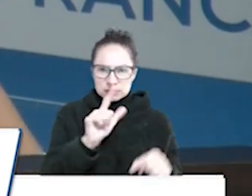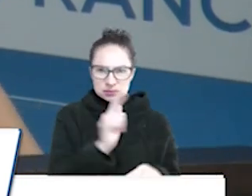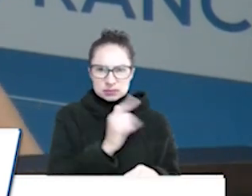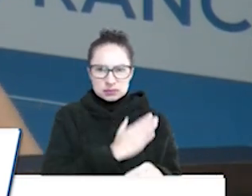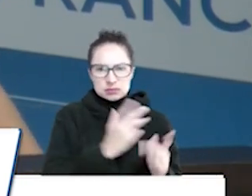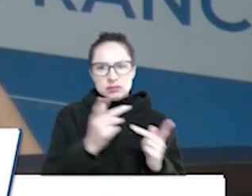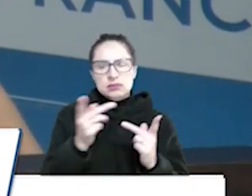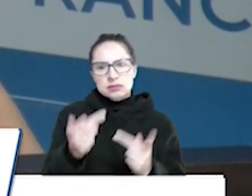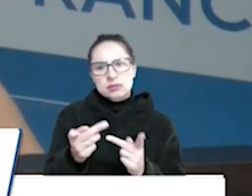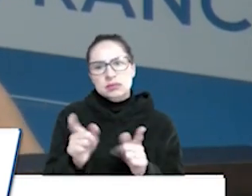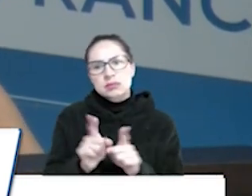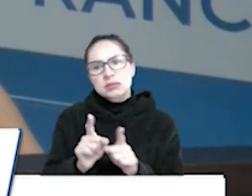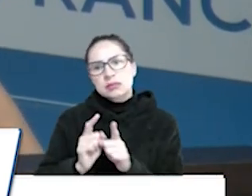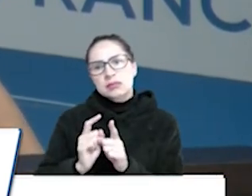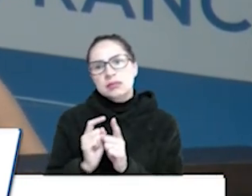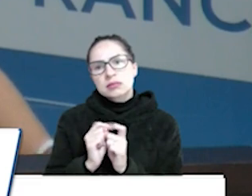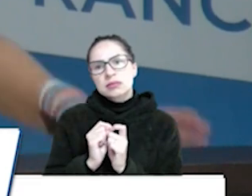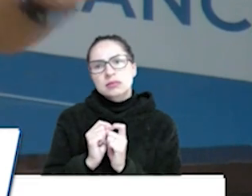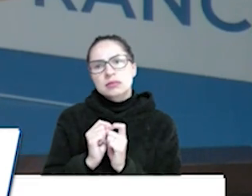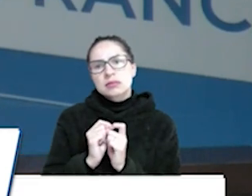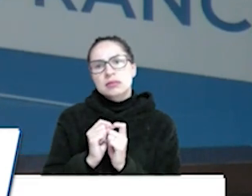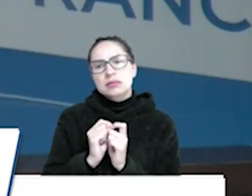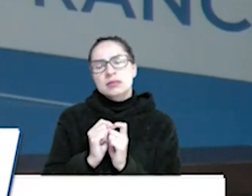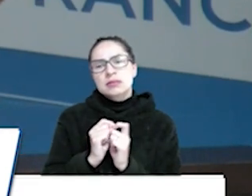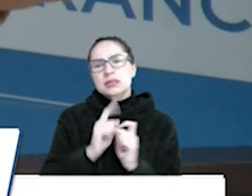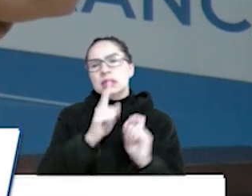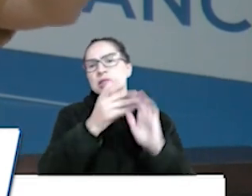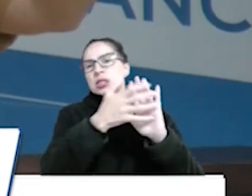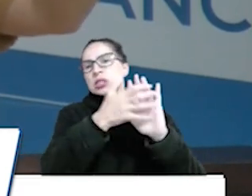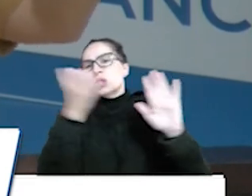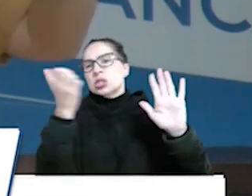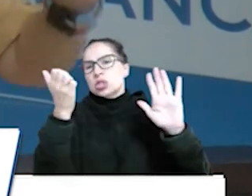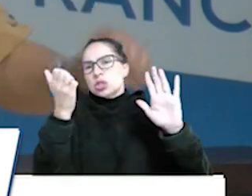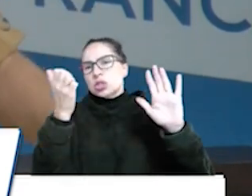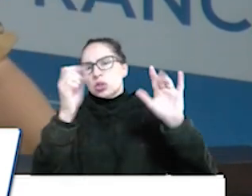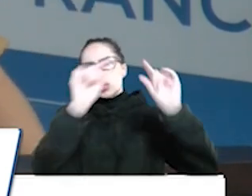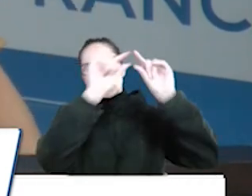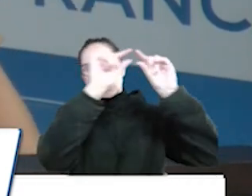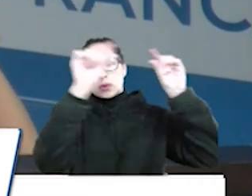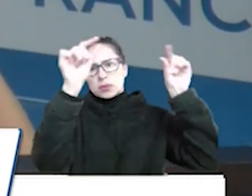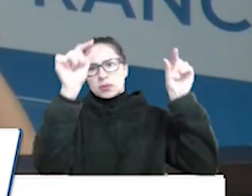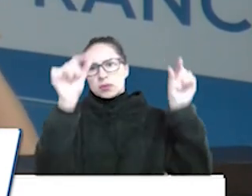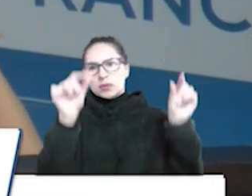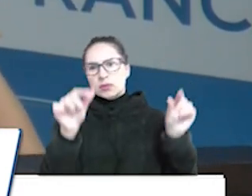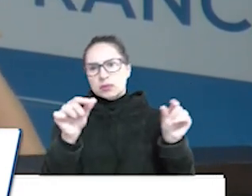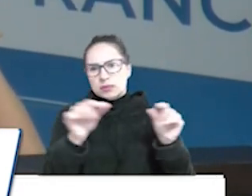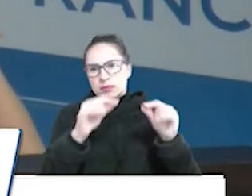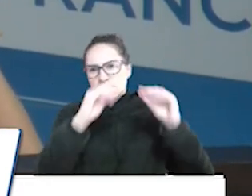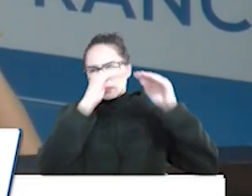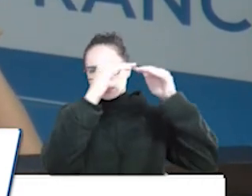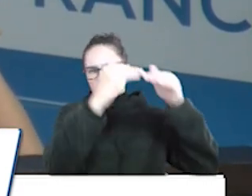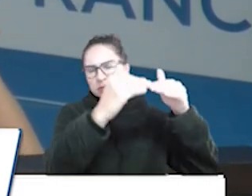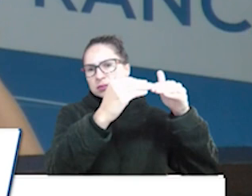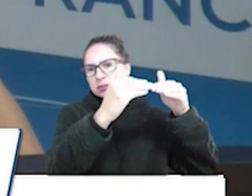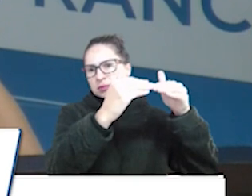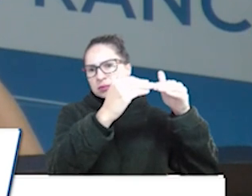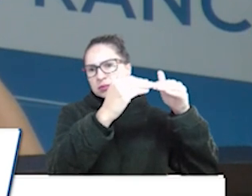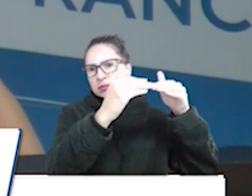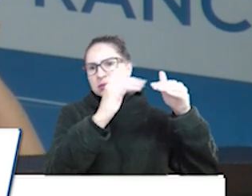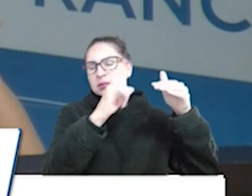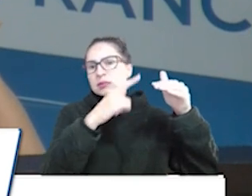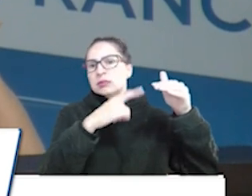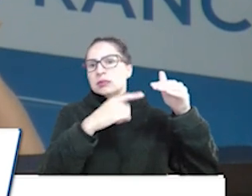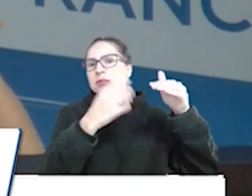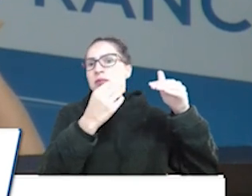visitar. Eles tiraram os beirais, né, do telhado E lá tem muitos pombos, já